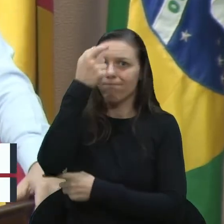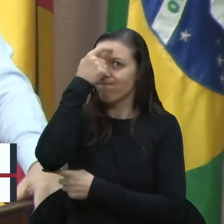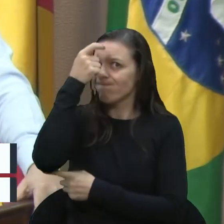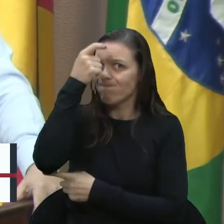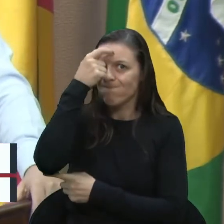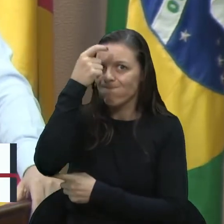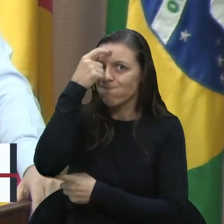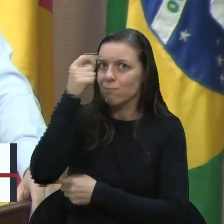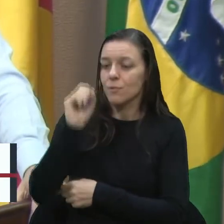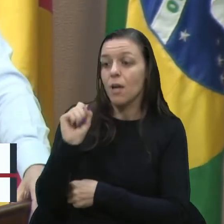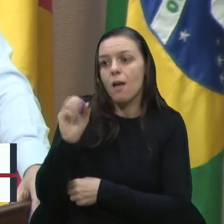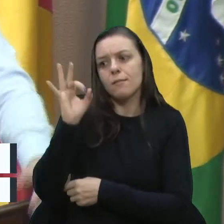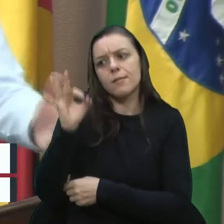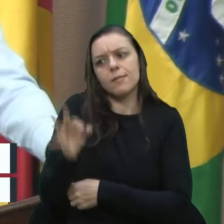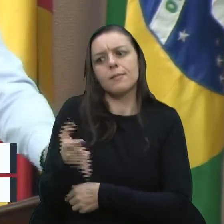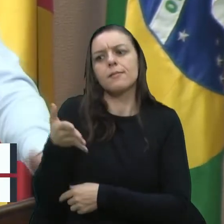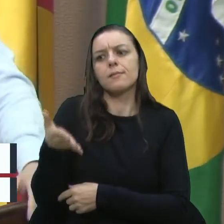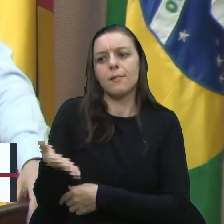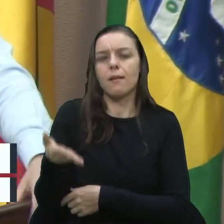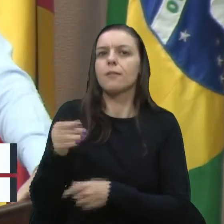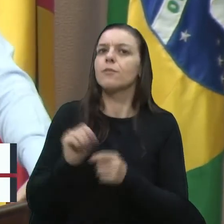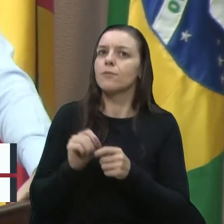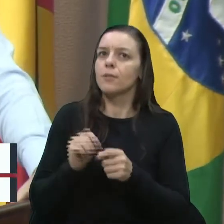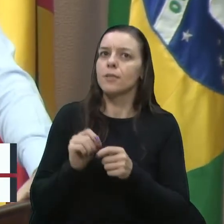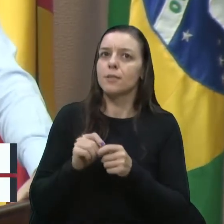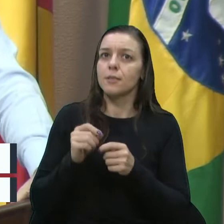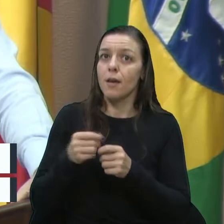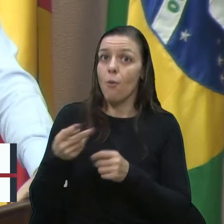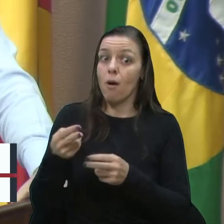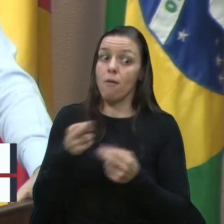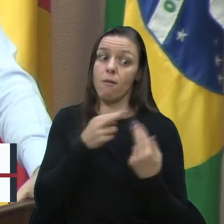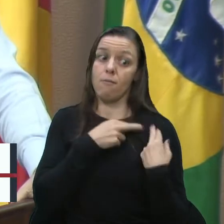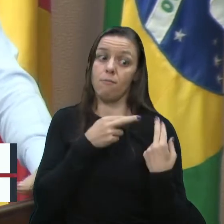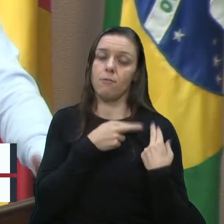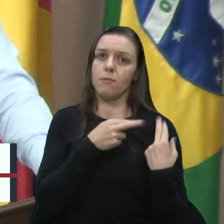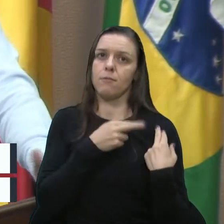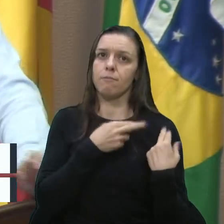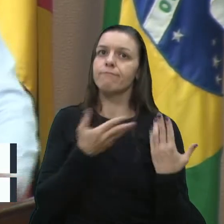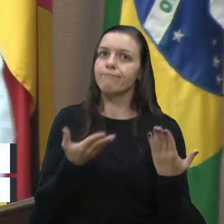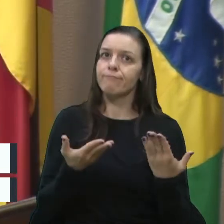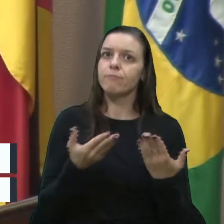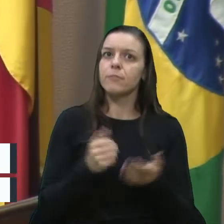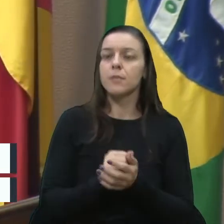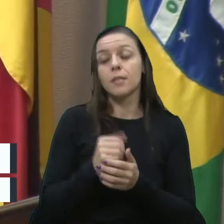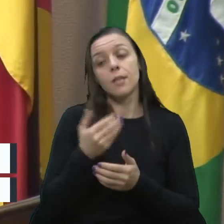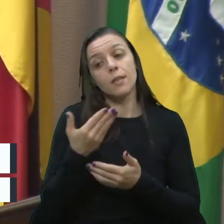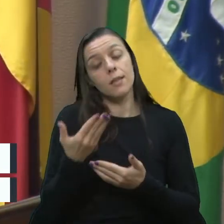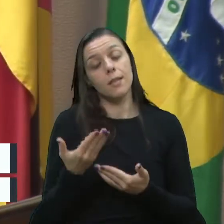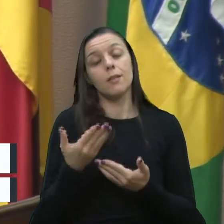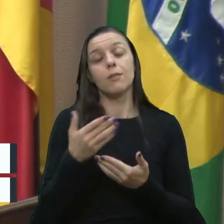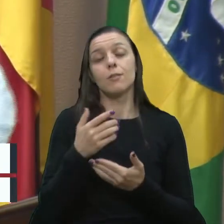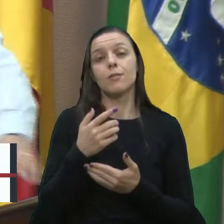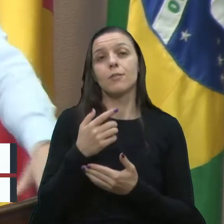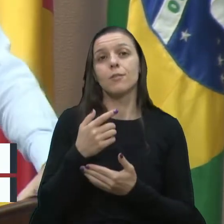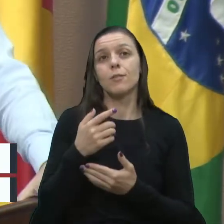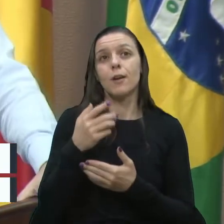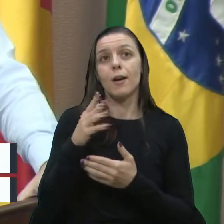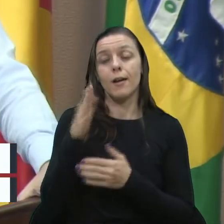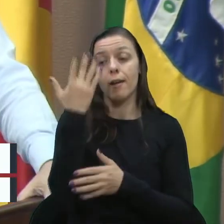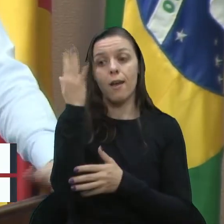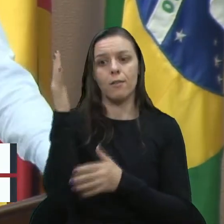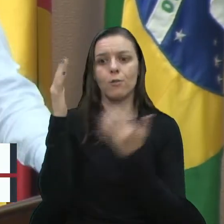correta daquilo que, às vezes, temos que fazer como responsabilidade. Então, querendo ou não, a